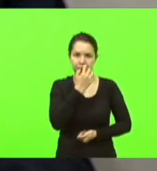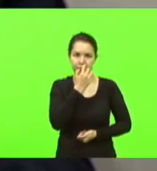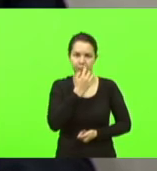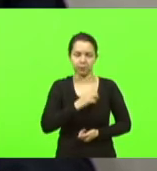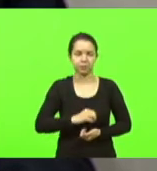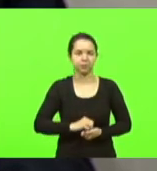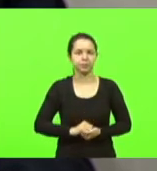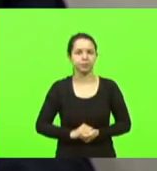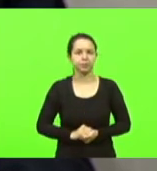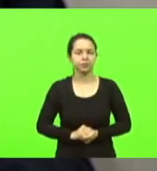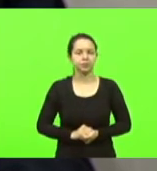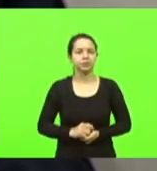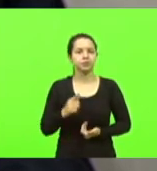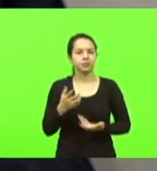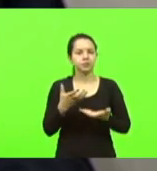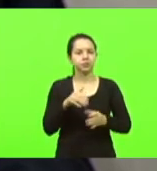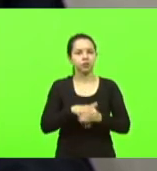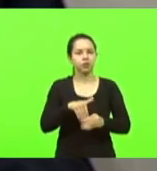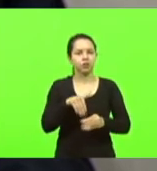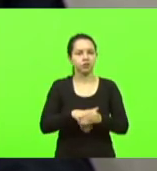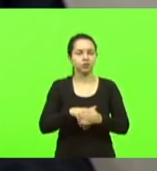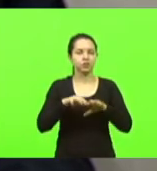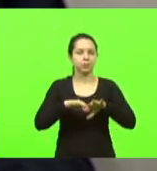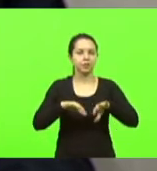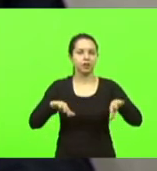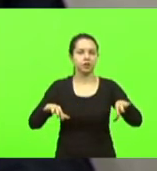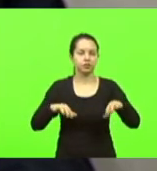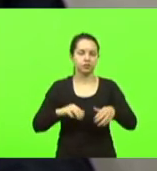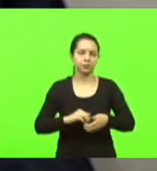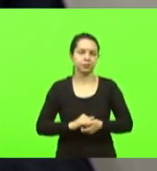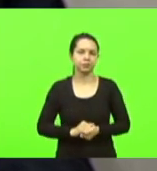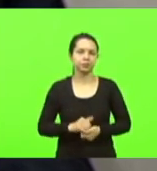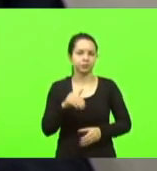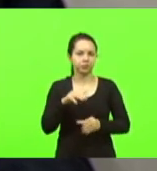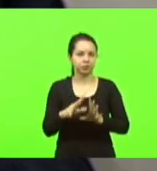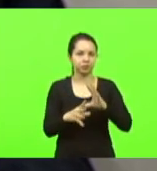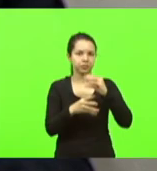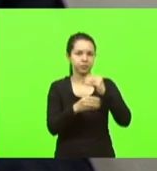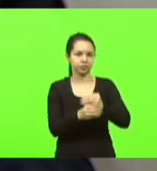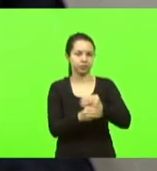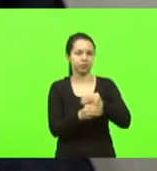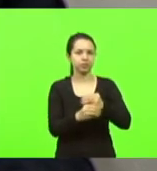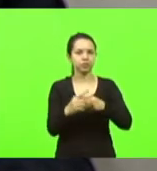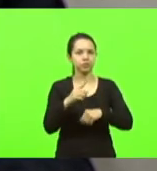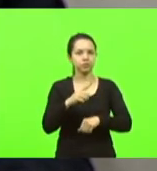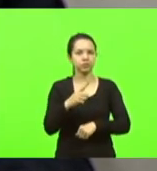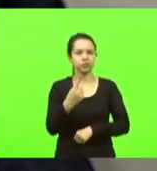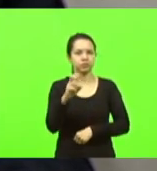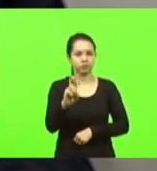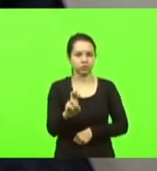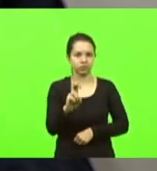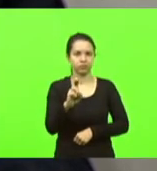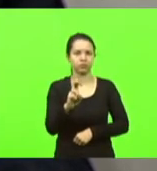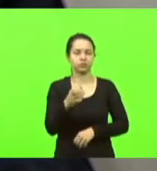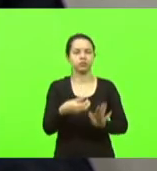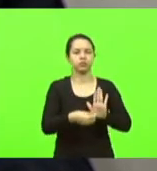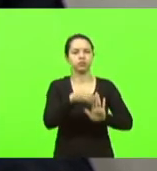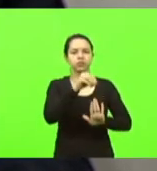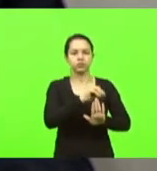Oi Raquel a votação em separado da emenda nº 15 folhas 143